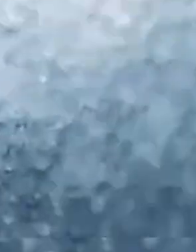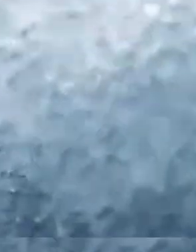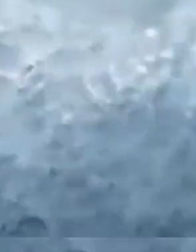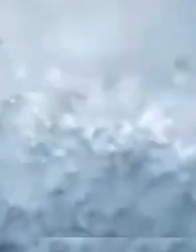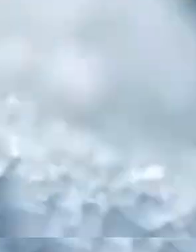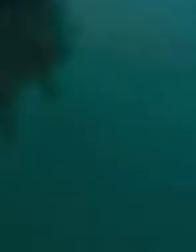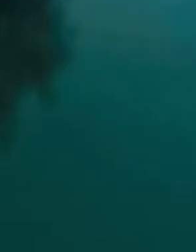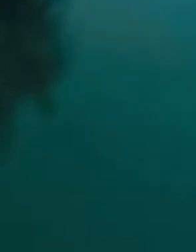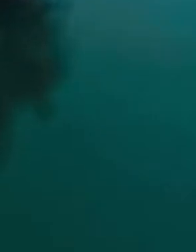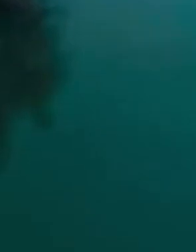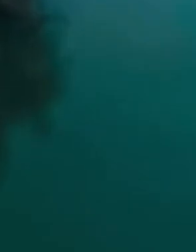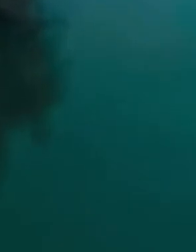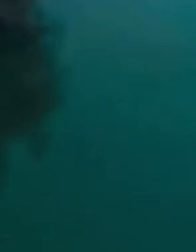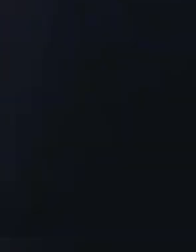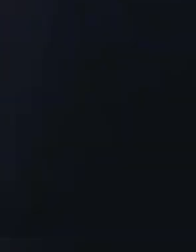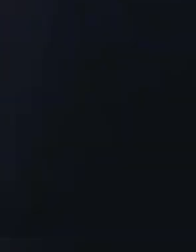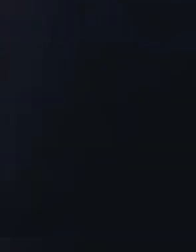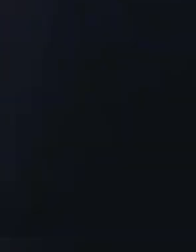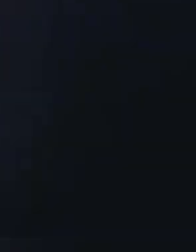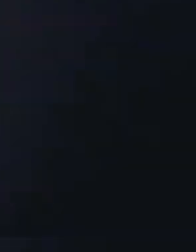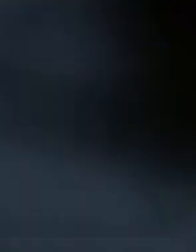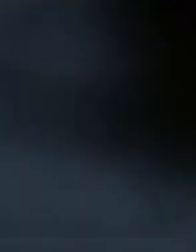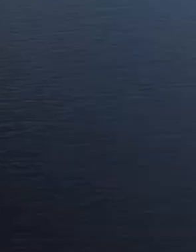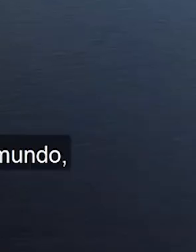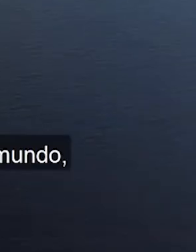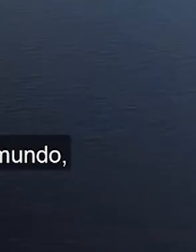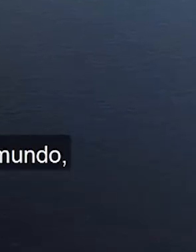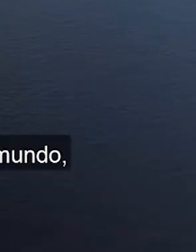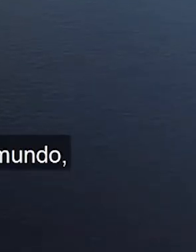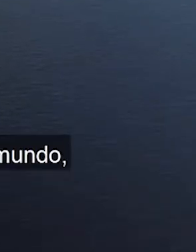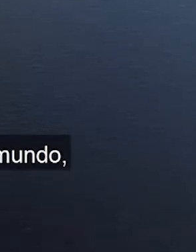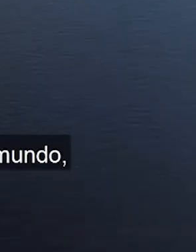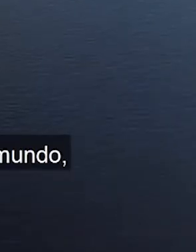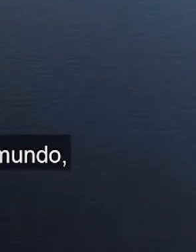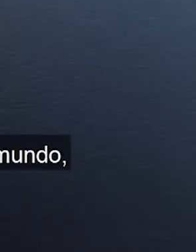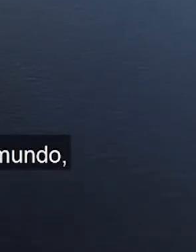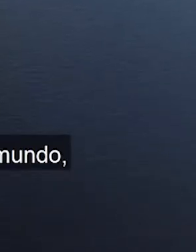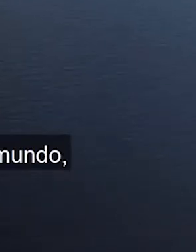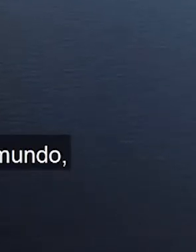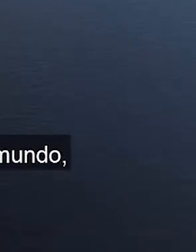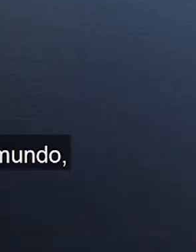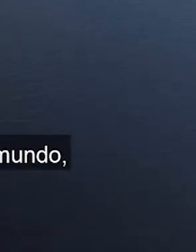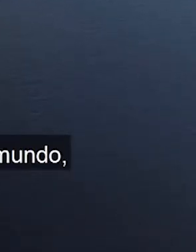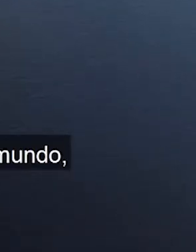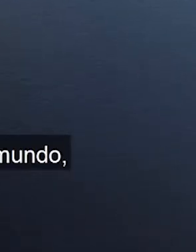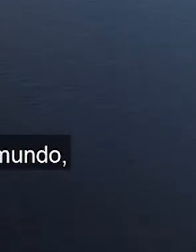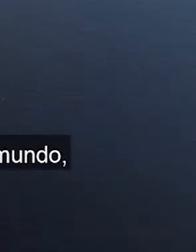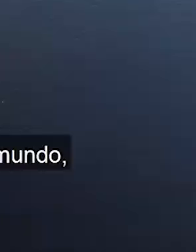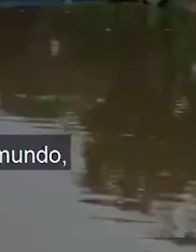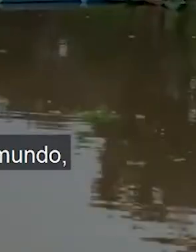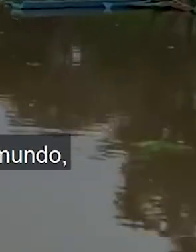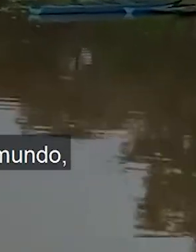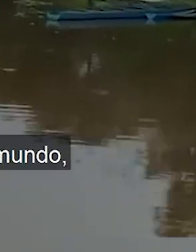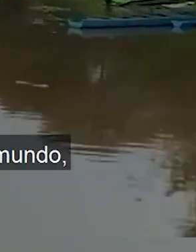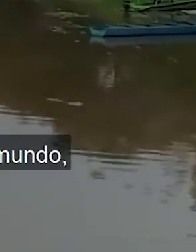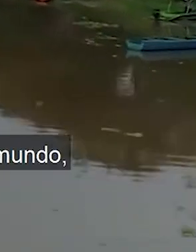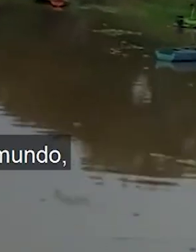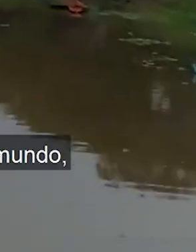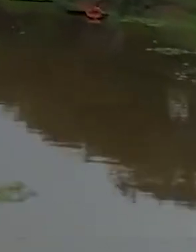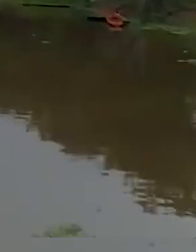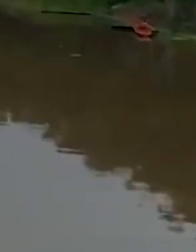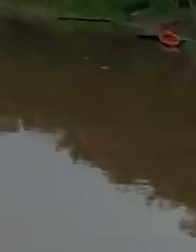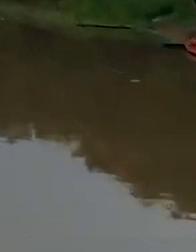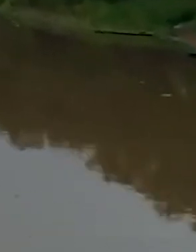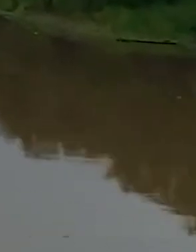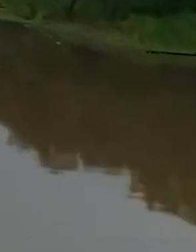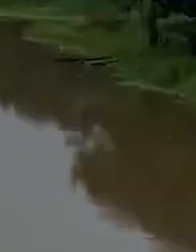o aquecimento global. A boa notícia é que o Brasil tem uma das matrizes energéticas mais limpas do